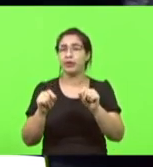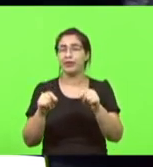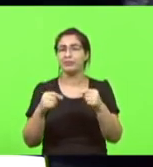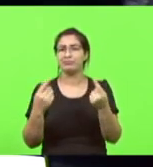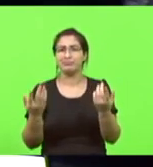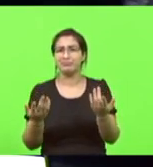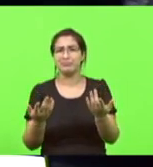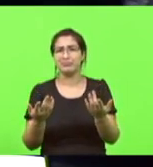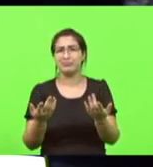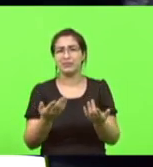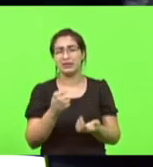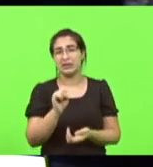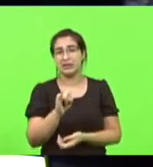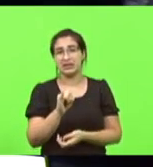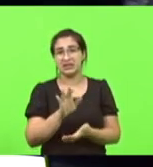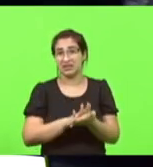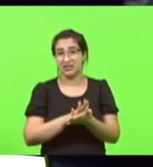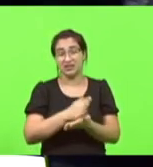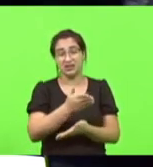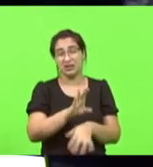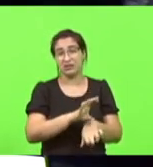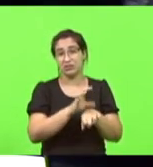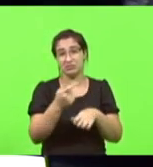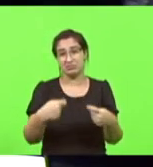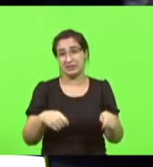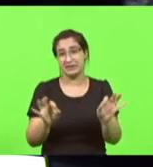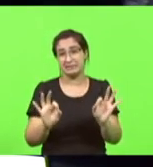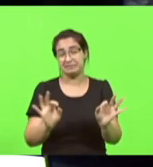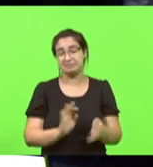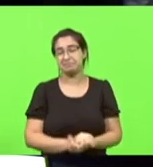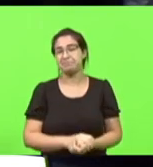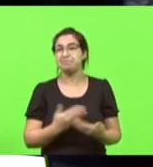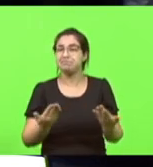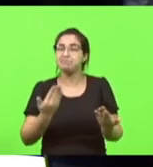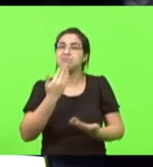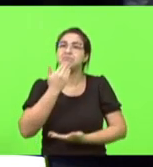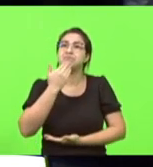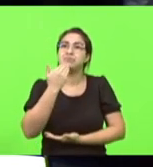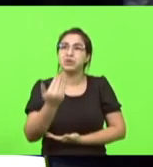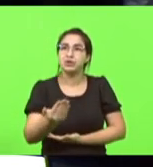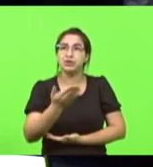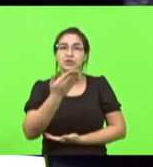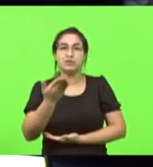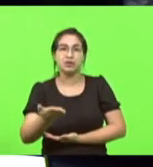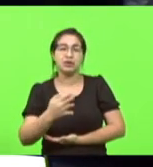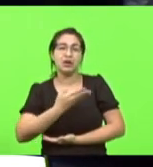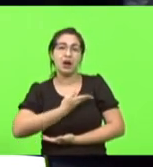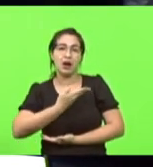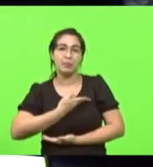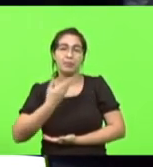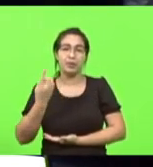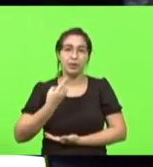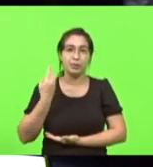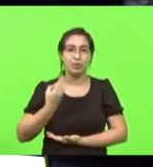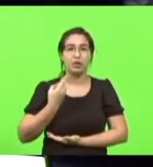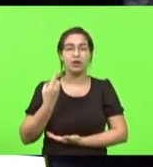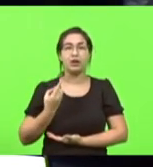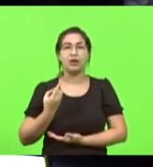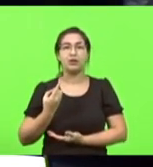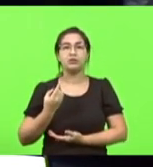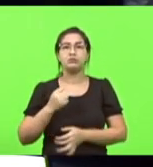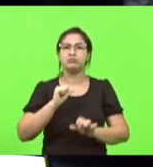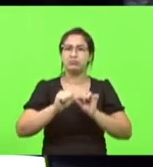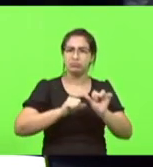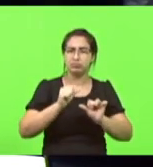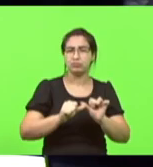nem ter conselho. Então, eu quero pedir aqui aos nobres colegas deputados e deputadas a manutenção,